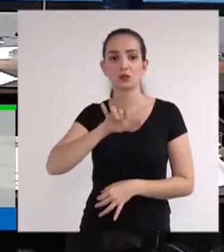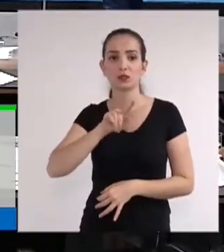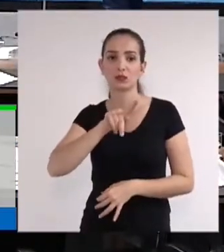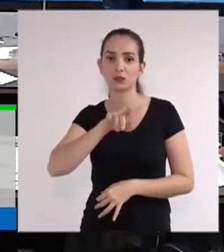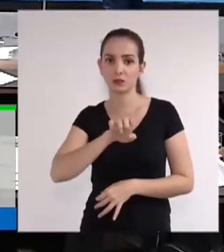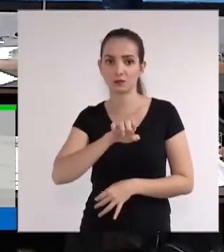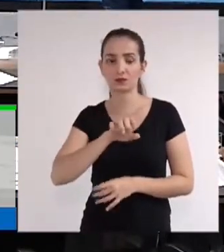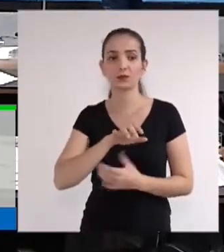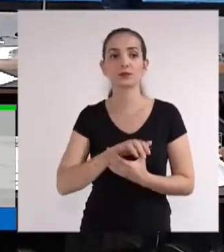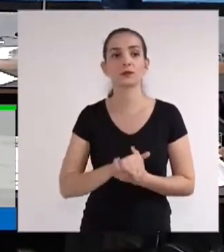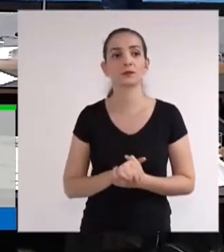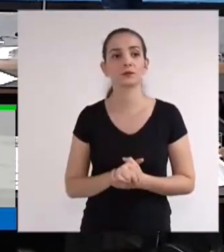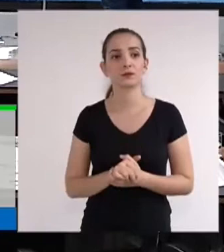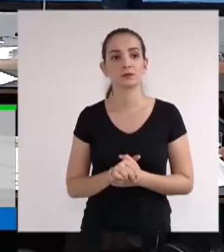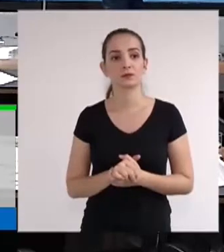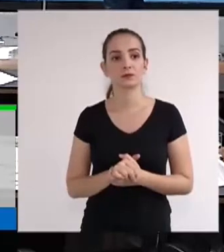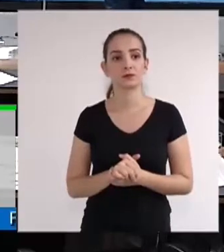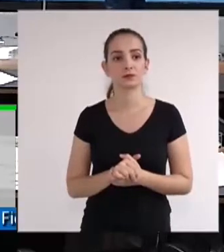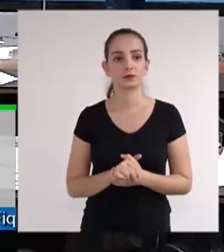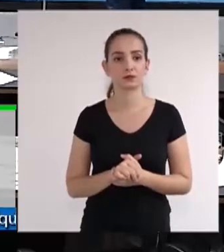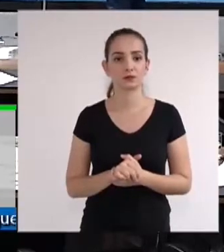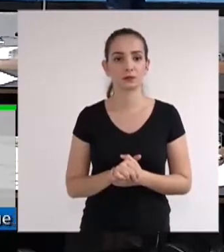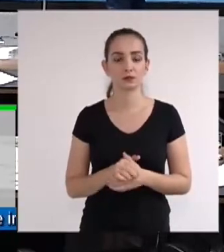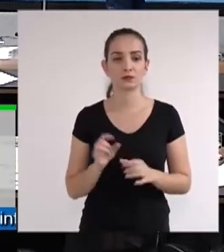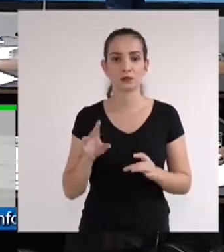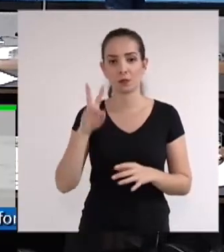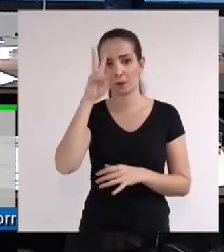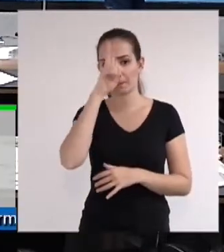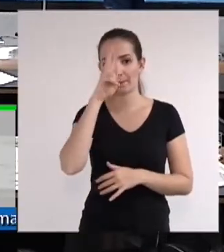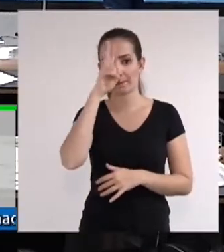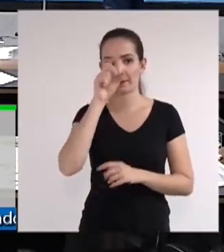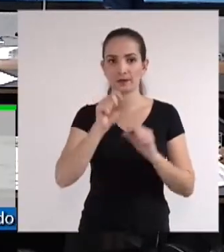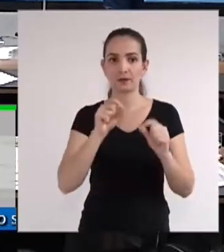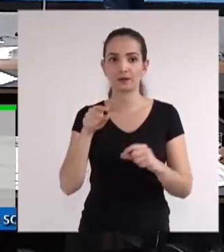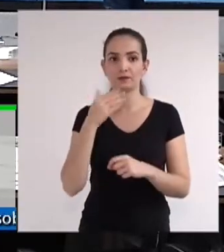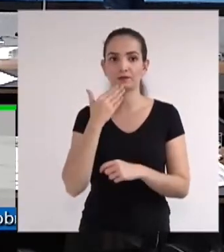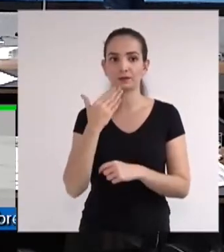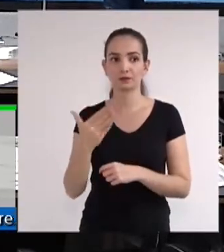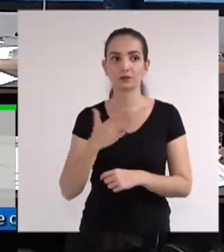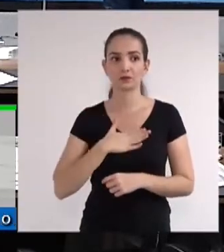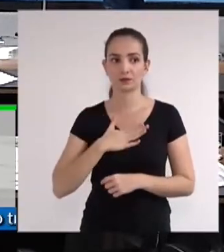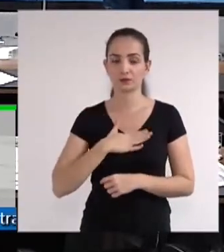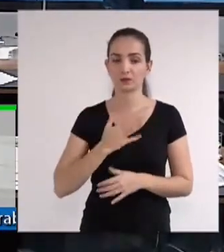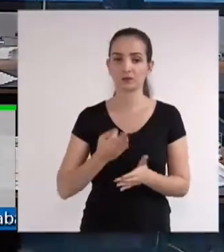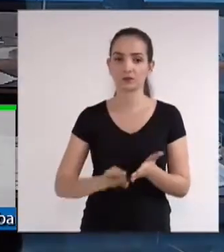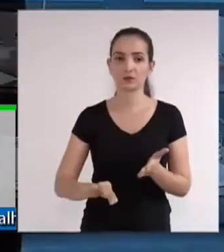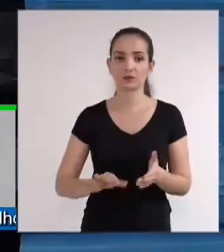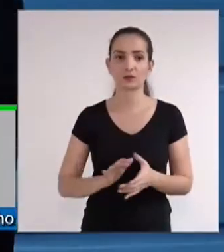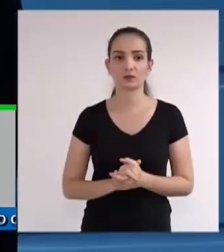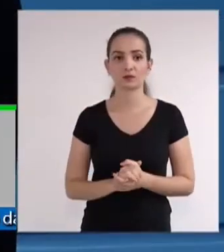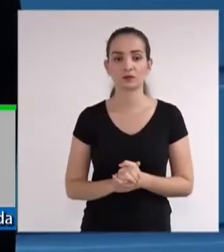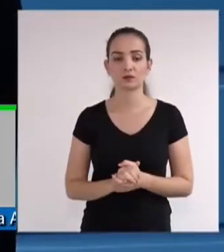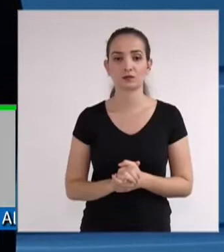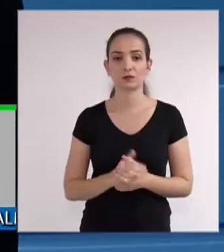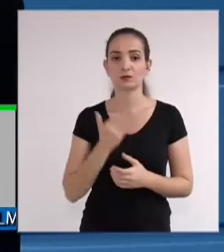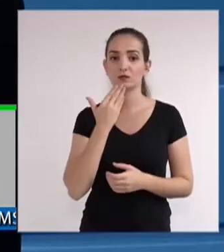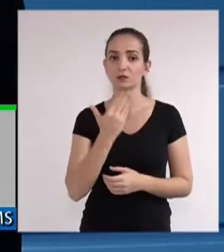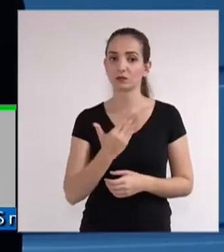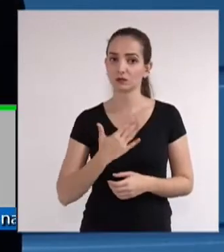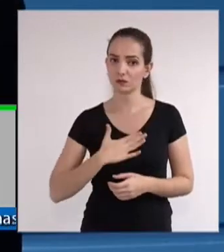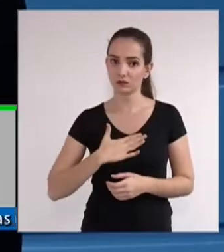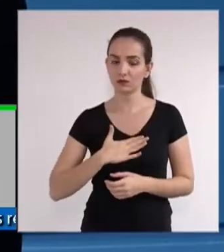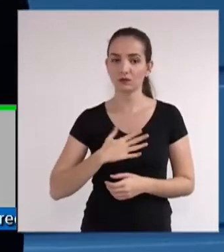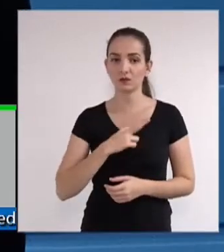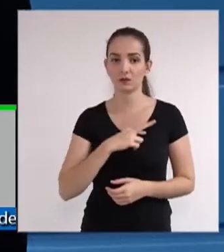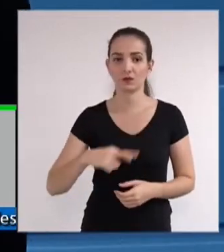Ximenes. Pela ordem, senhor presidente. Com a palavra, pela ordem, doutor. Só lembrando que essa solicitação de minha autoria foi-me solicitado pelo